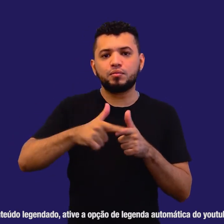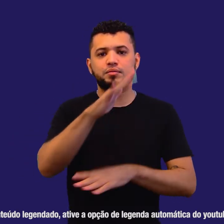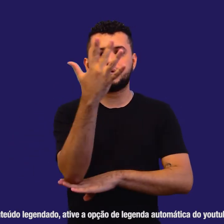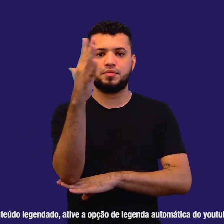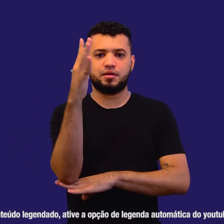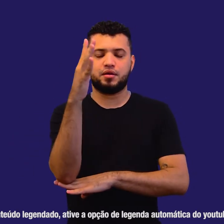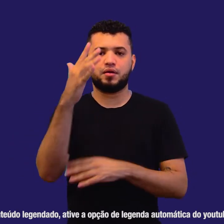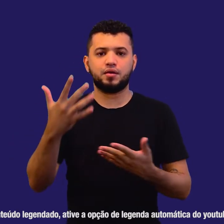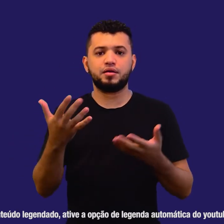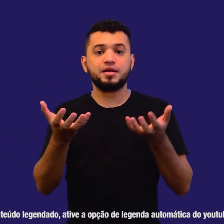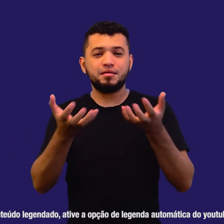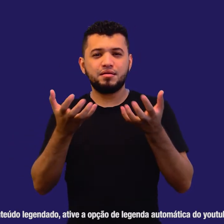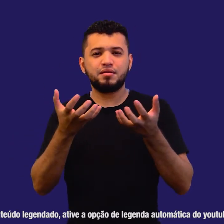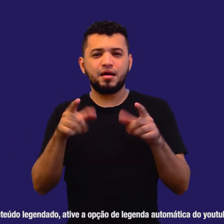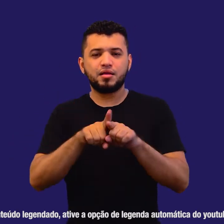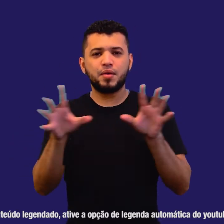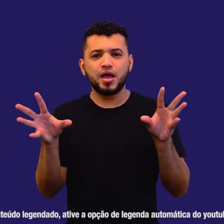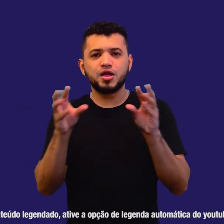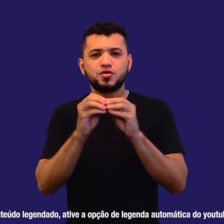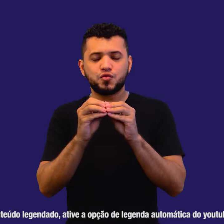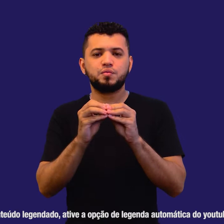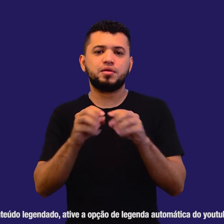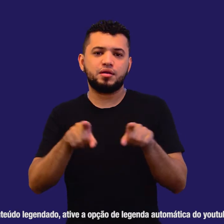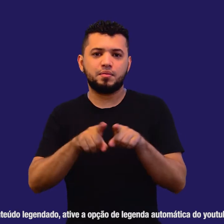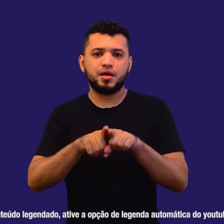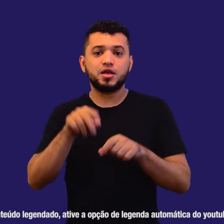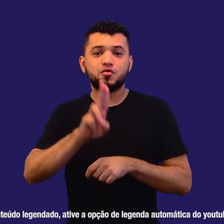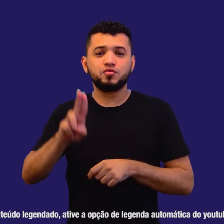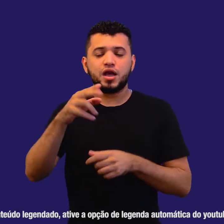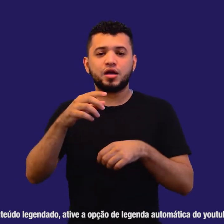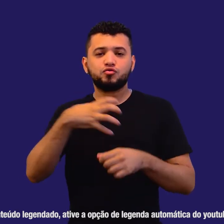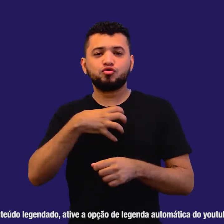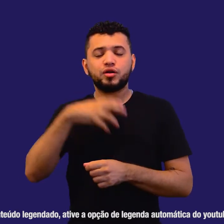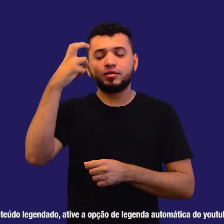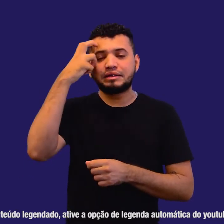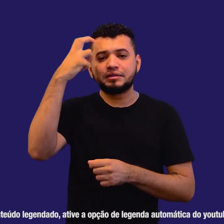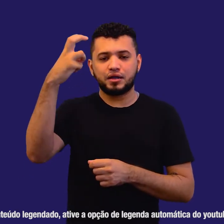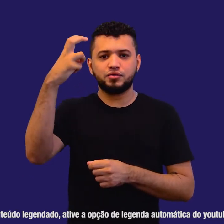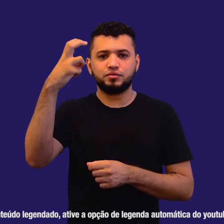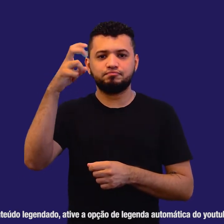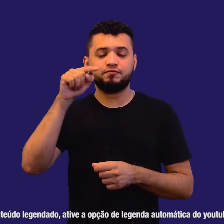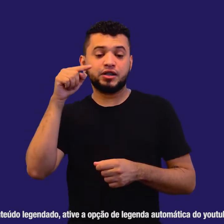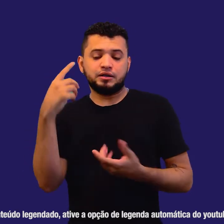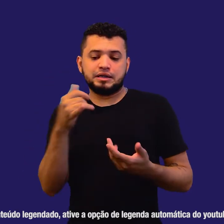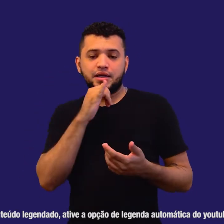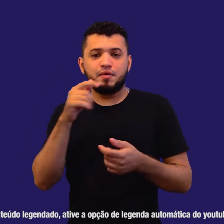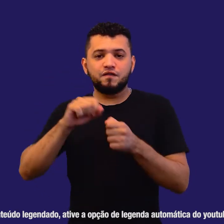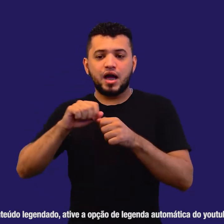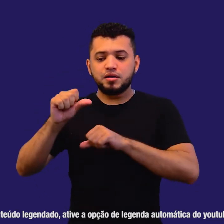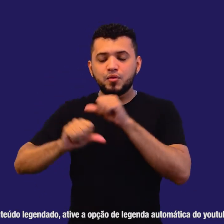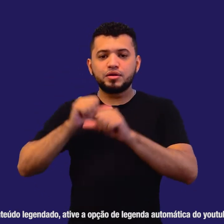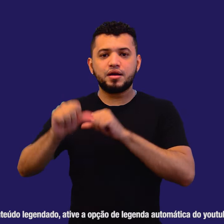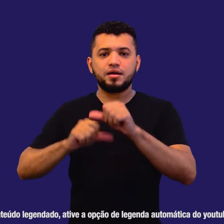que visa otimizar os recursos de maneira mais sustentável e inteligente. E isso, como você mencionou, gera mudanças na